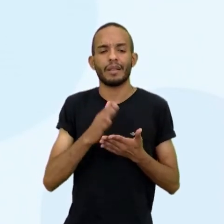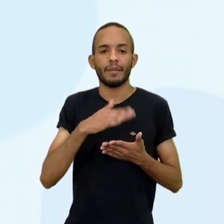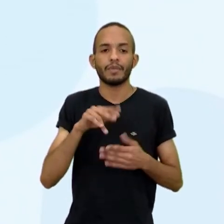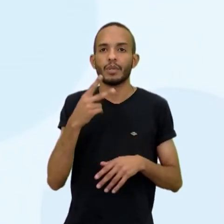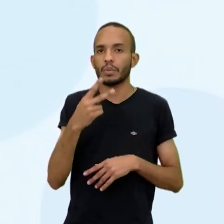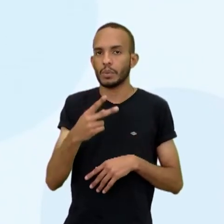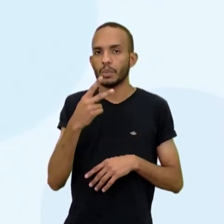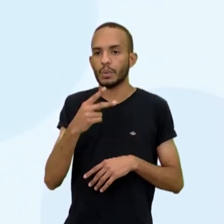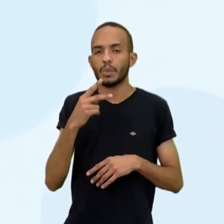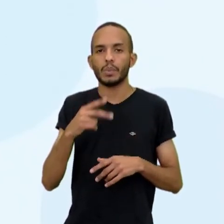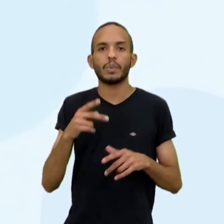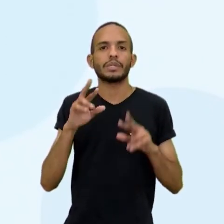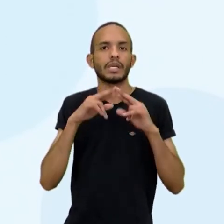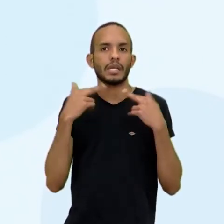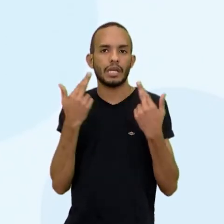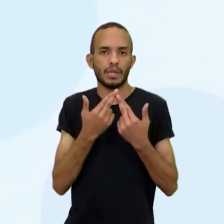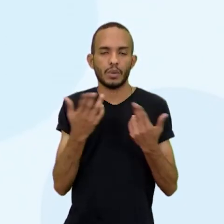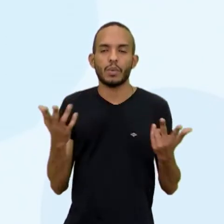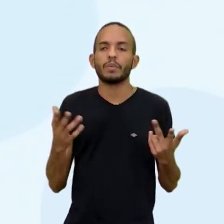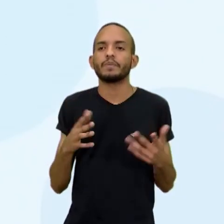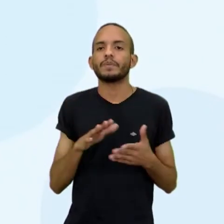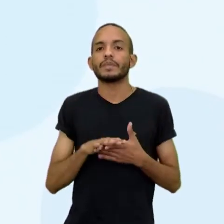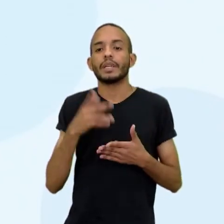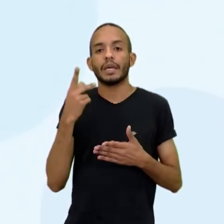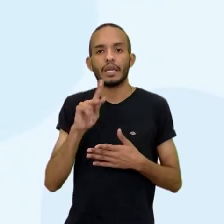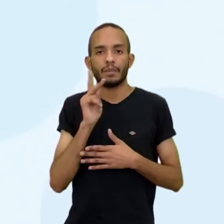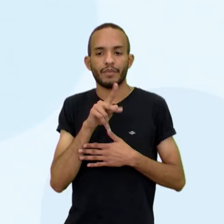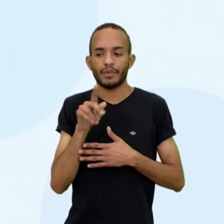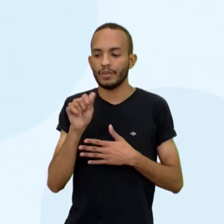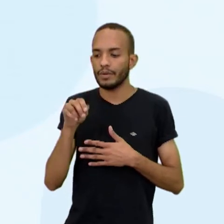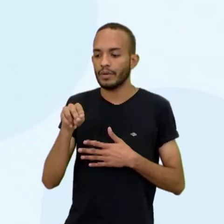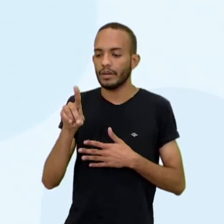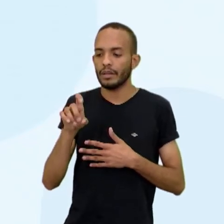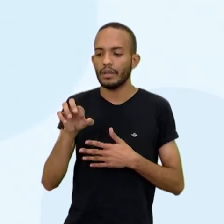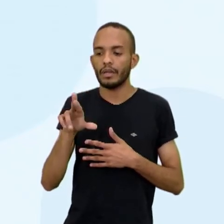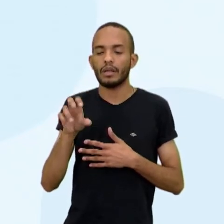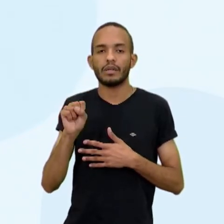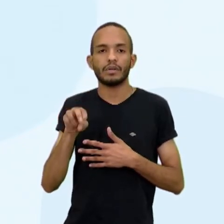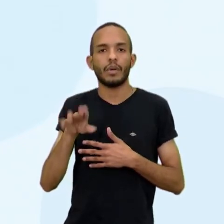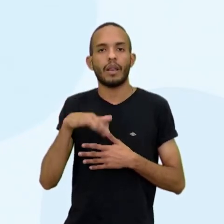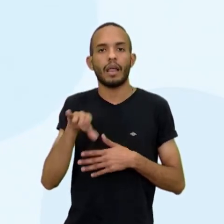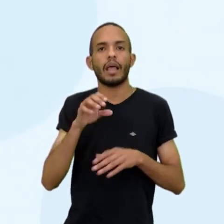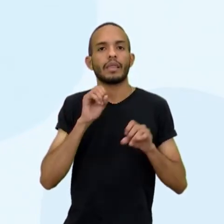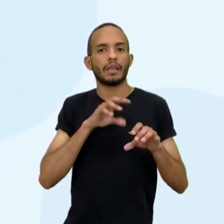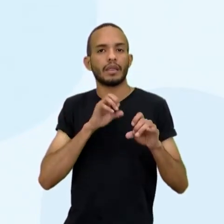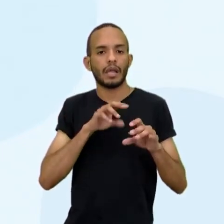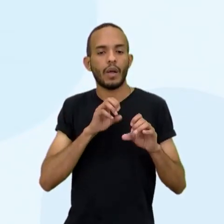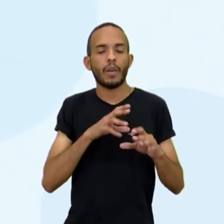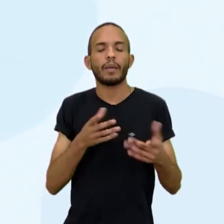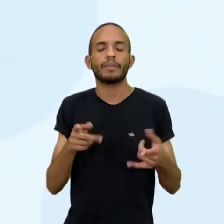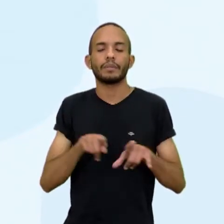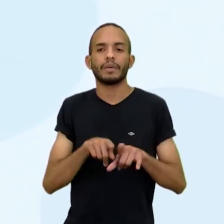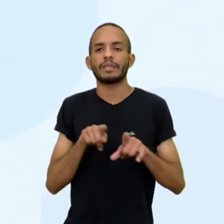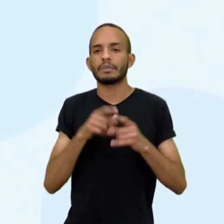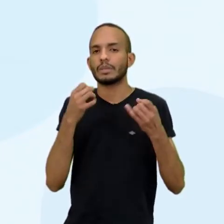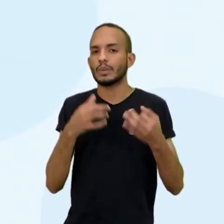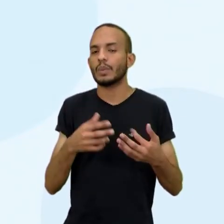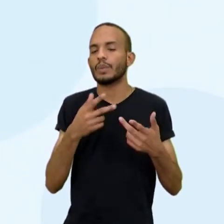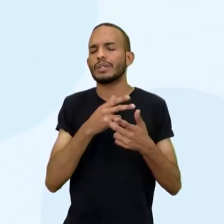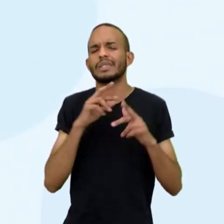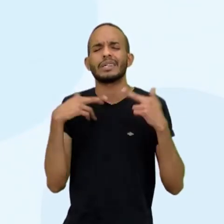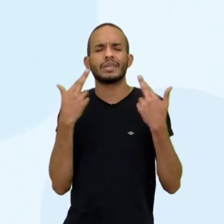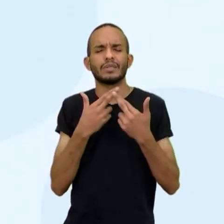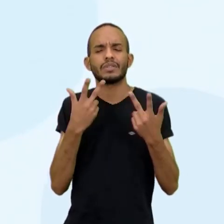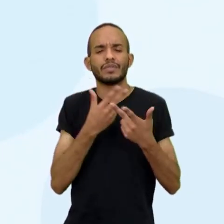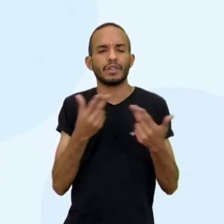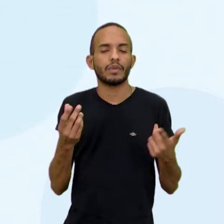reinos, porque a gente não vai ter tempo de falar de todos, mas o professor Anderson, nas aulas de eletivas, ele falou de vários reinos, e nas aulas do